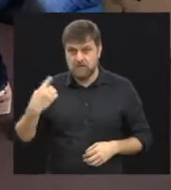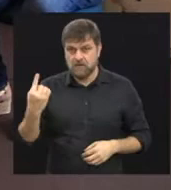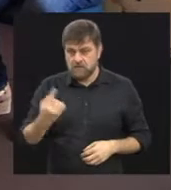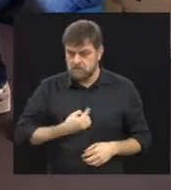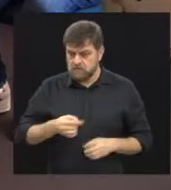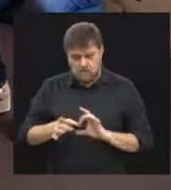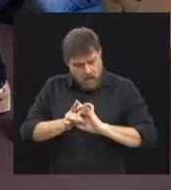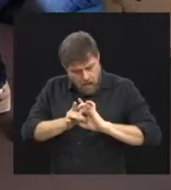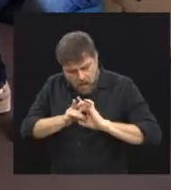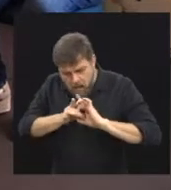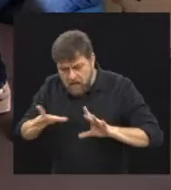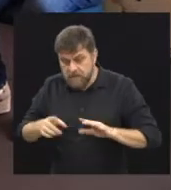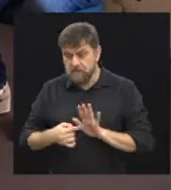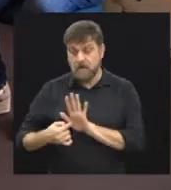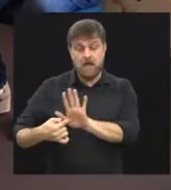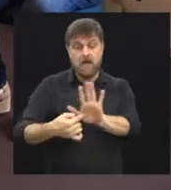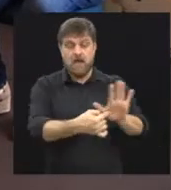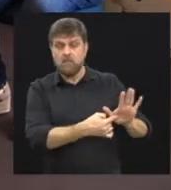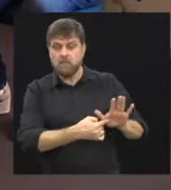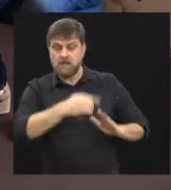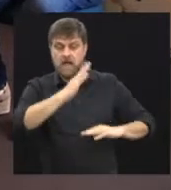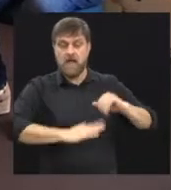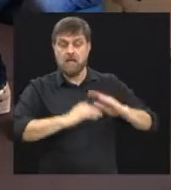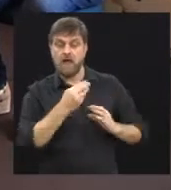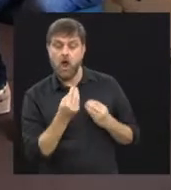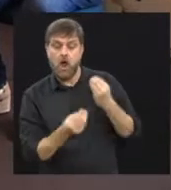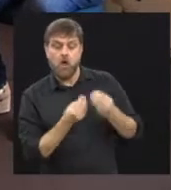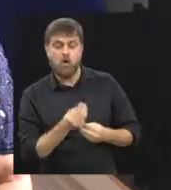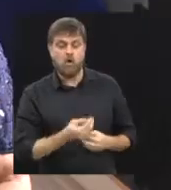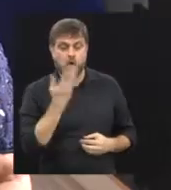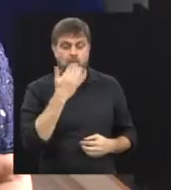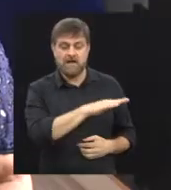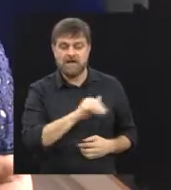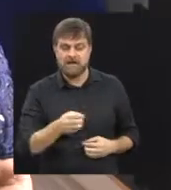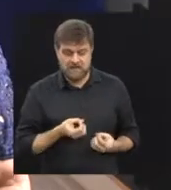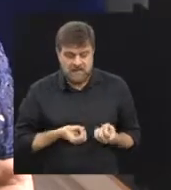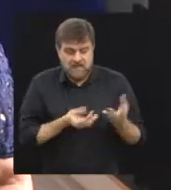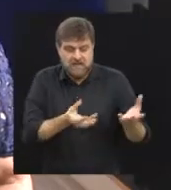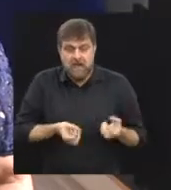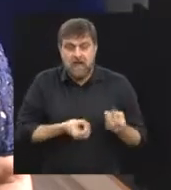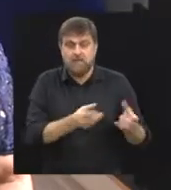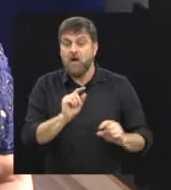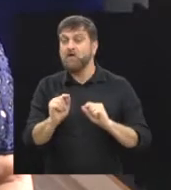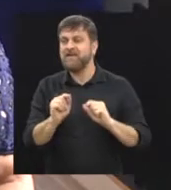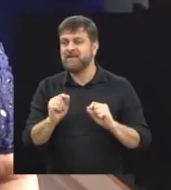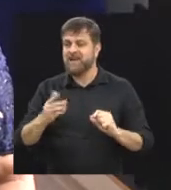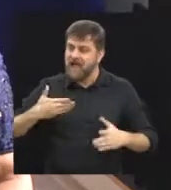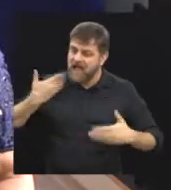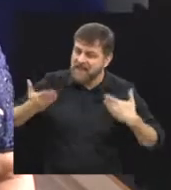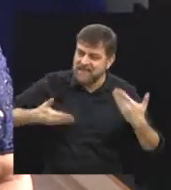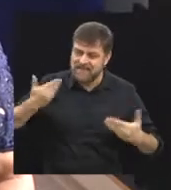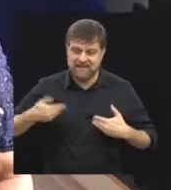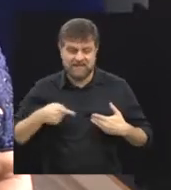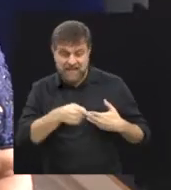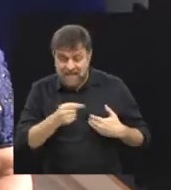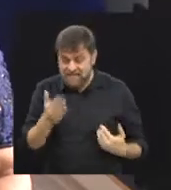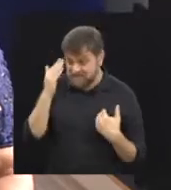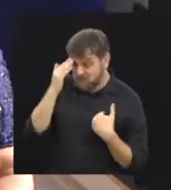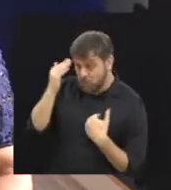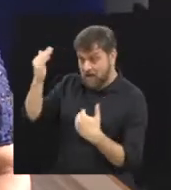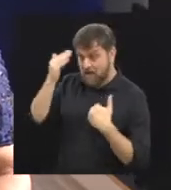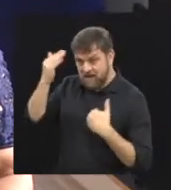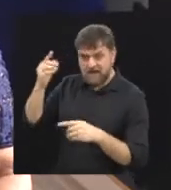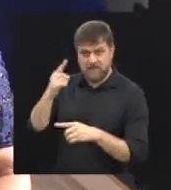estamos à disposição para mostrar como essas crianças só transmitem alegria e agradecimento